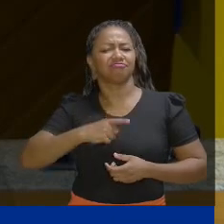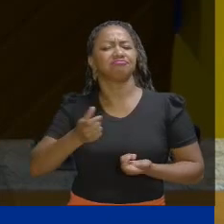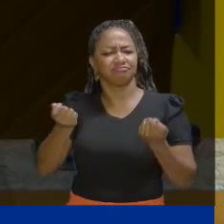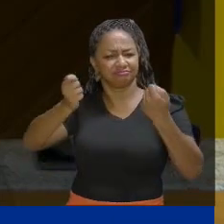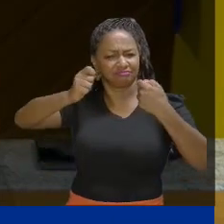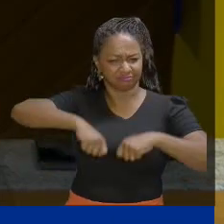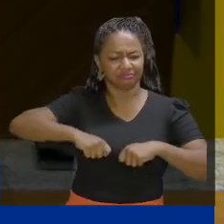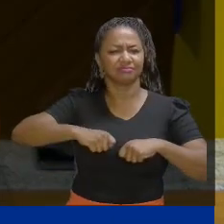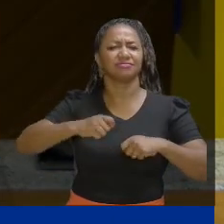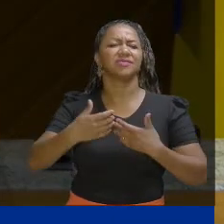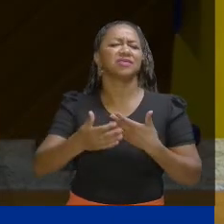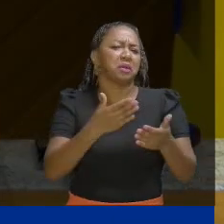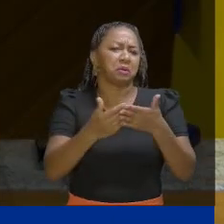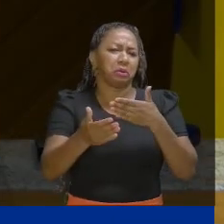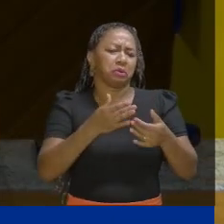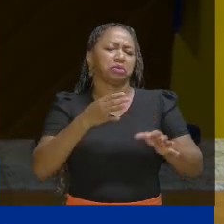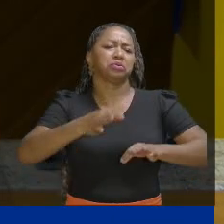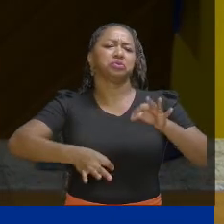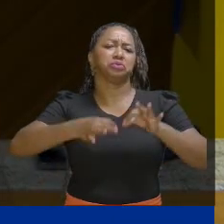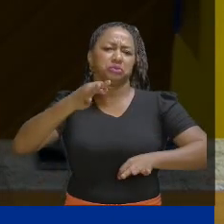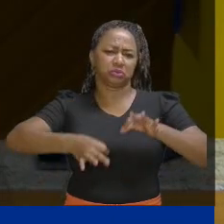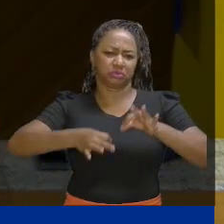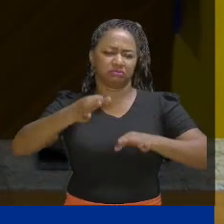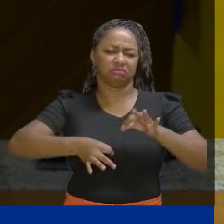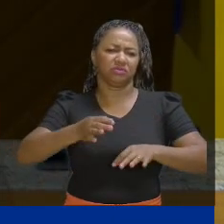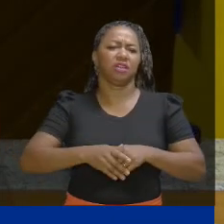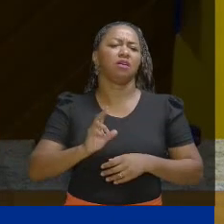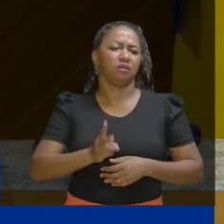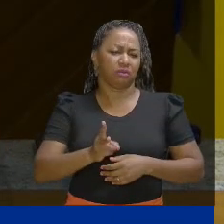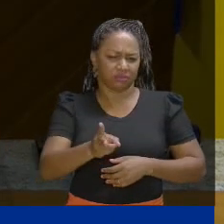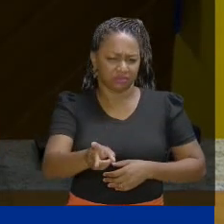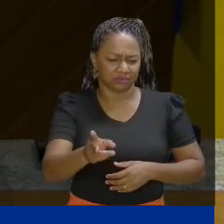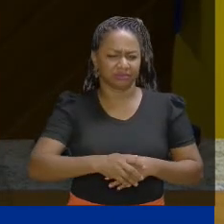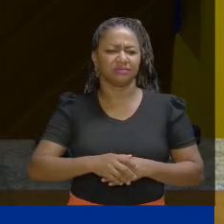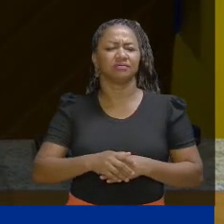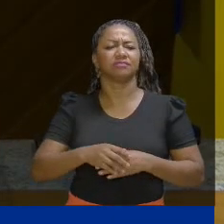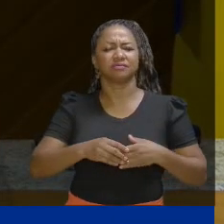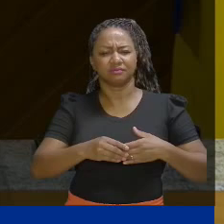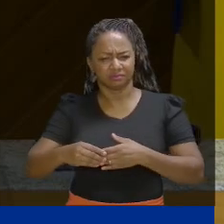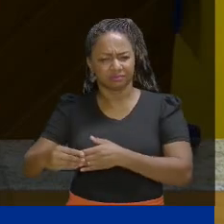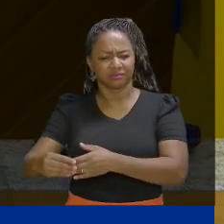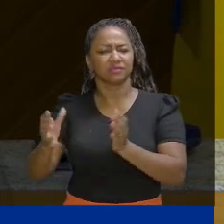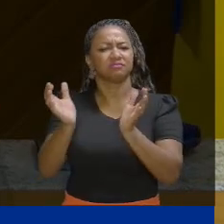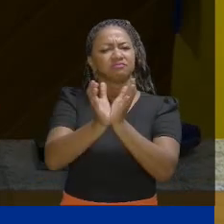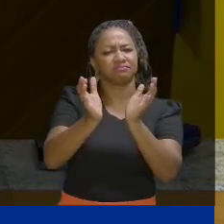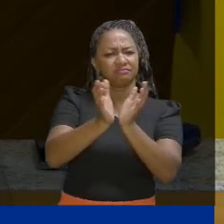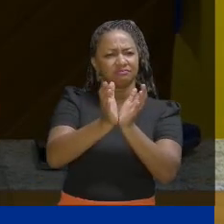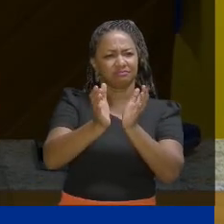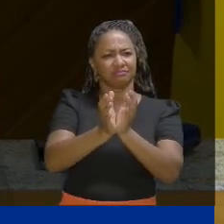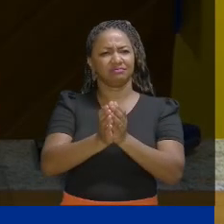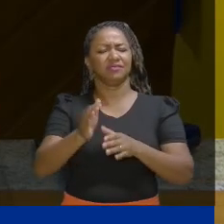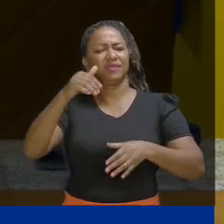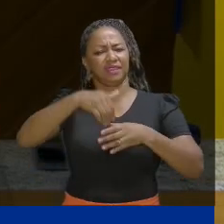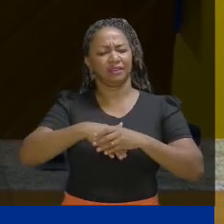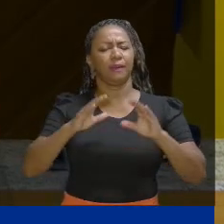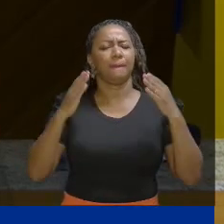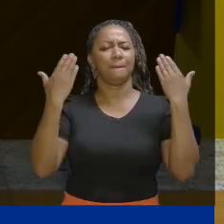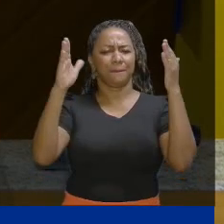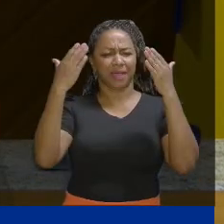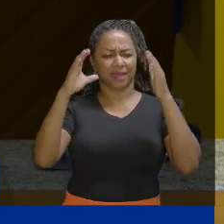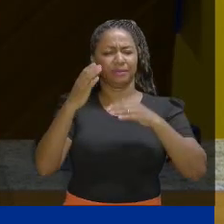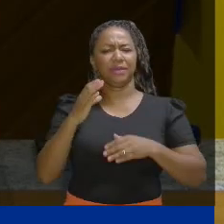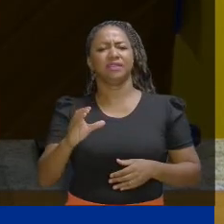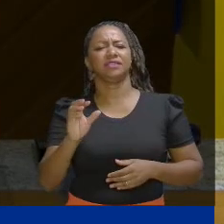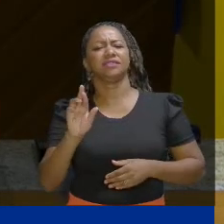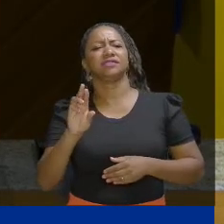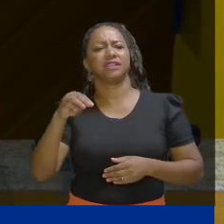para, independentemente de qualquer juiz sentar nessa cadeira, ela mesma conduzir com a sua equipe as eleições. Parabéns, Carmo.